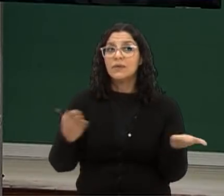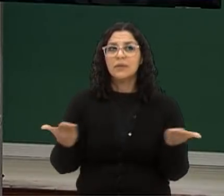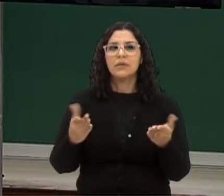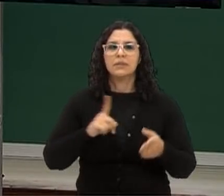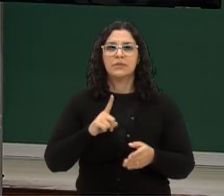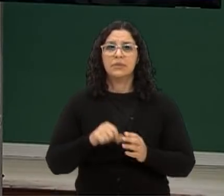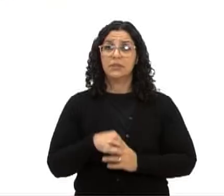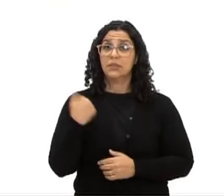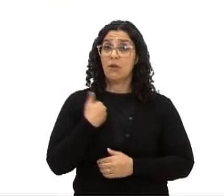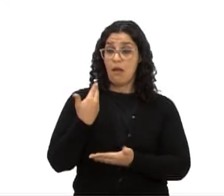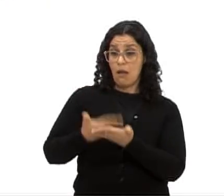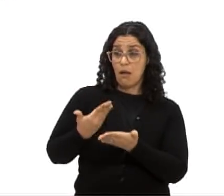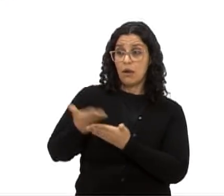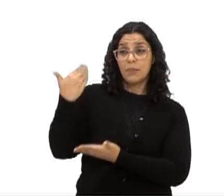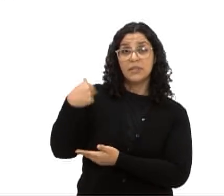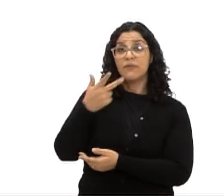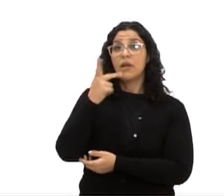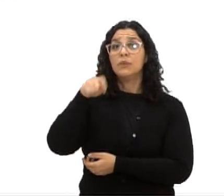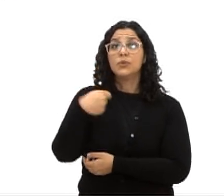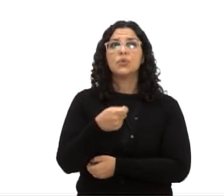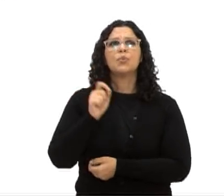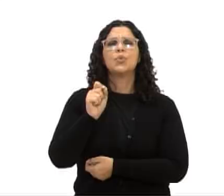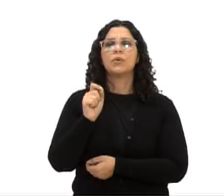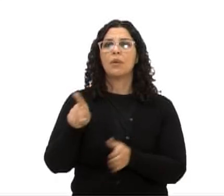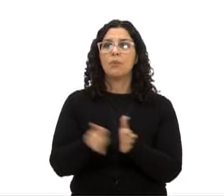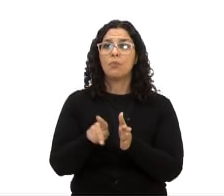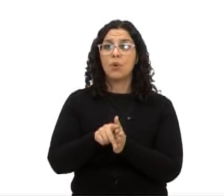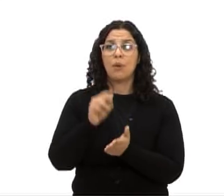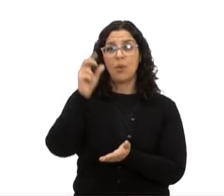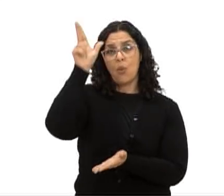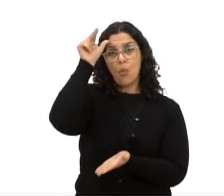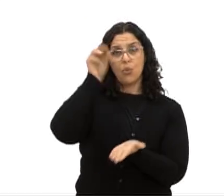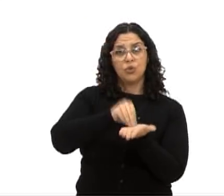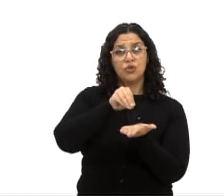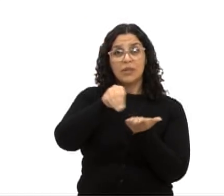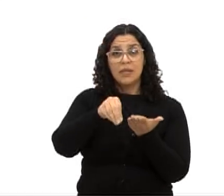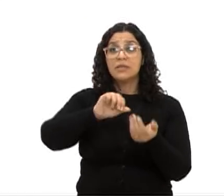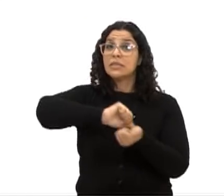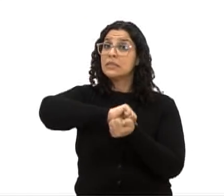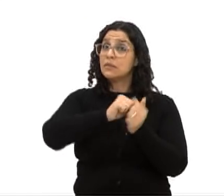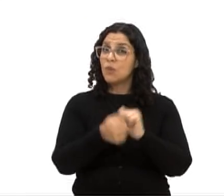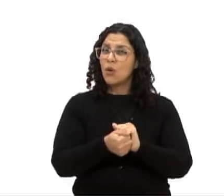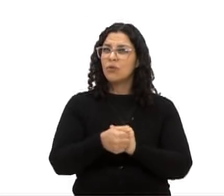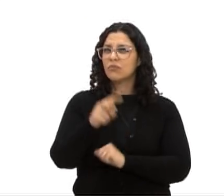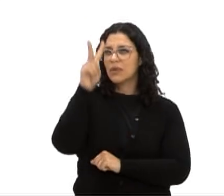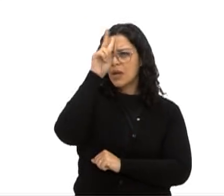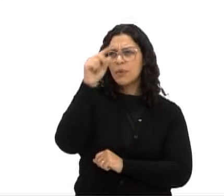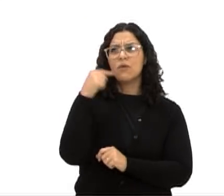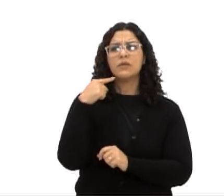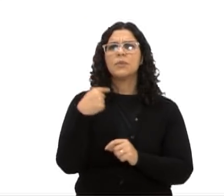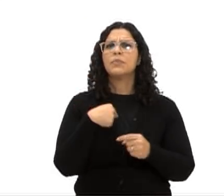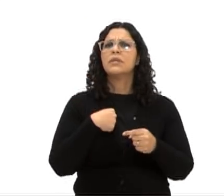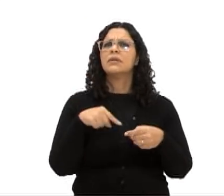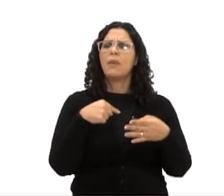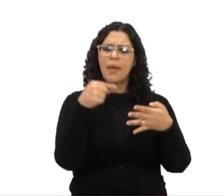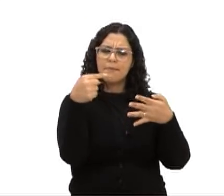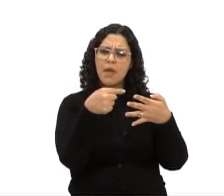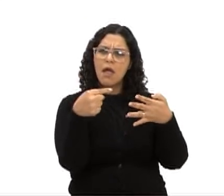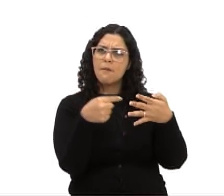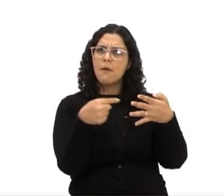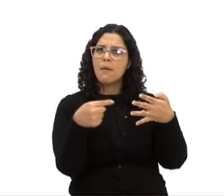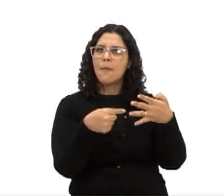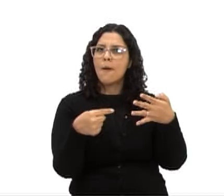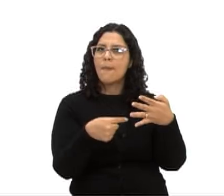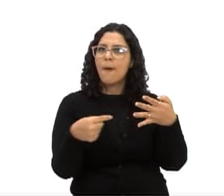né? Na aula passada, falamos um pouquinho sobre o xadrez enquanto esporte. Lembra lá, a gente foi pincelando na aula